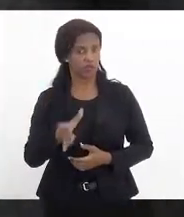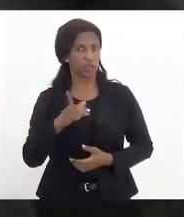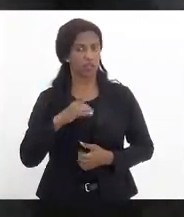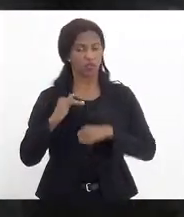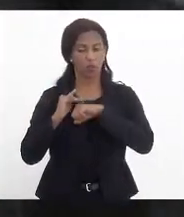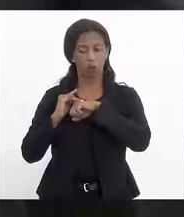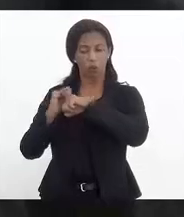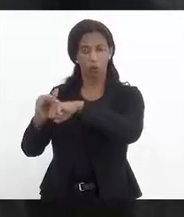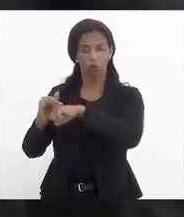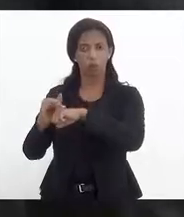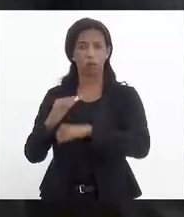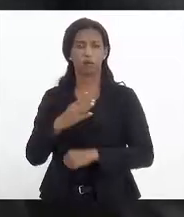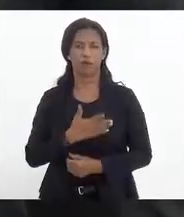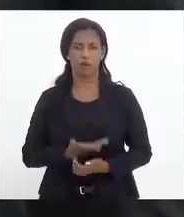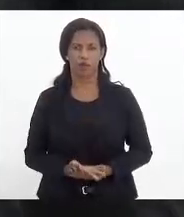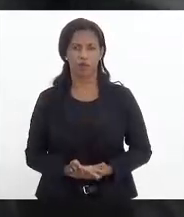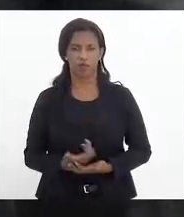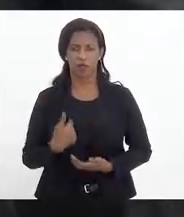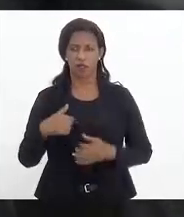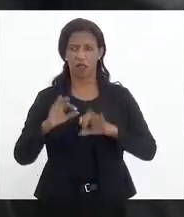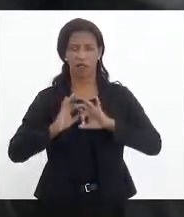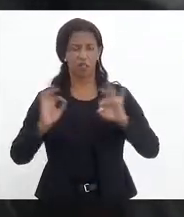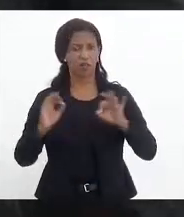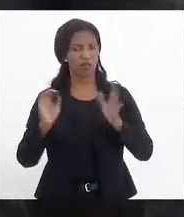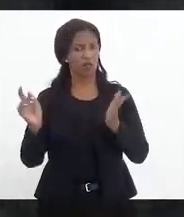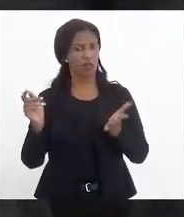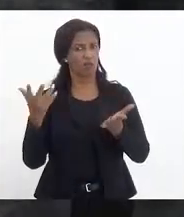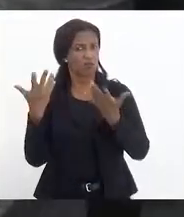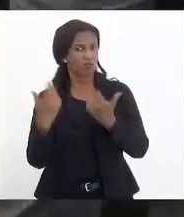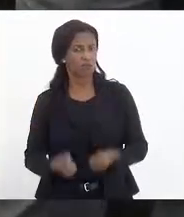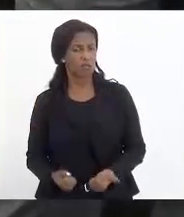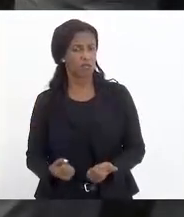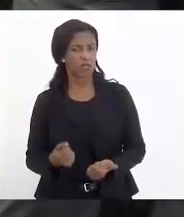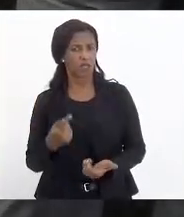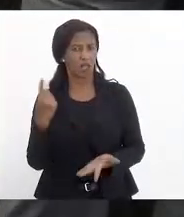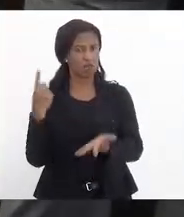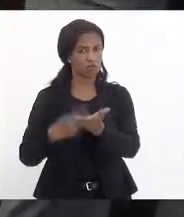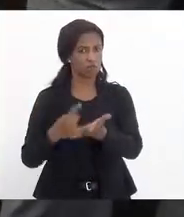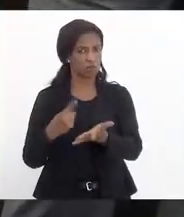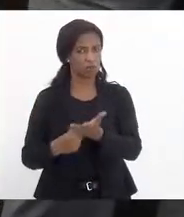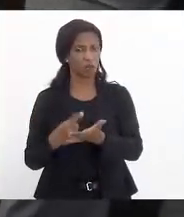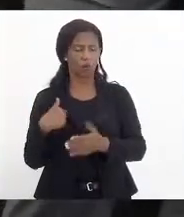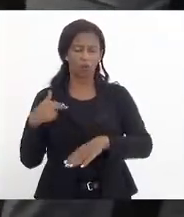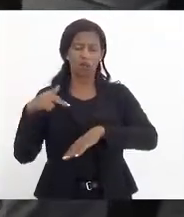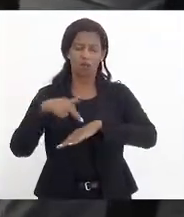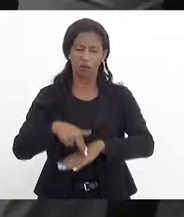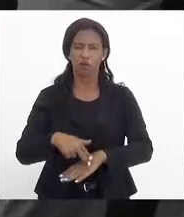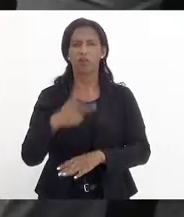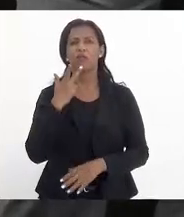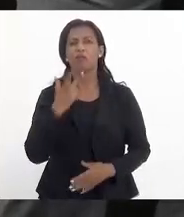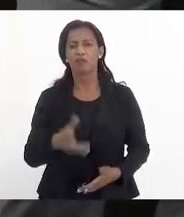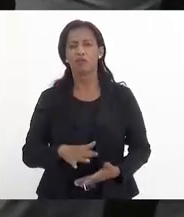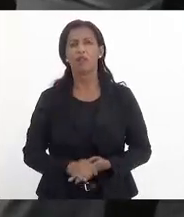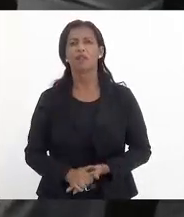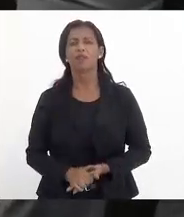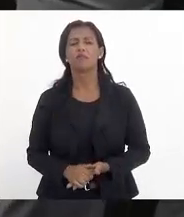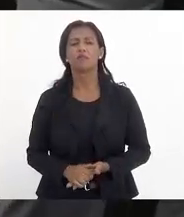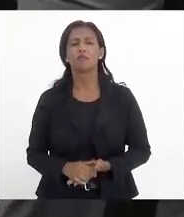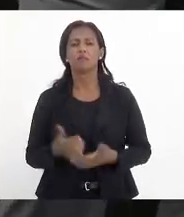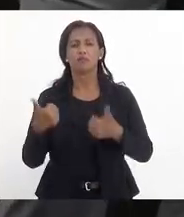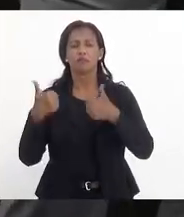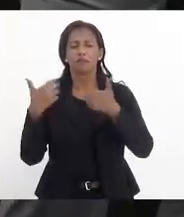Vossa Excelência que nem ia assumir esse acordo, assumi, viemos aqui e falamos,